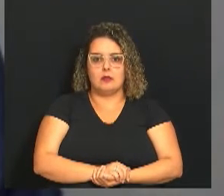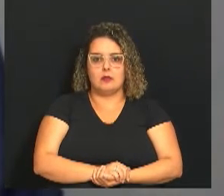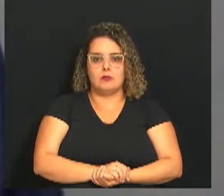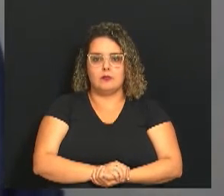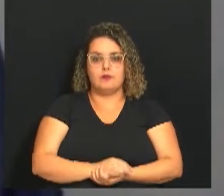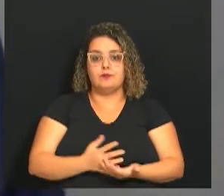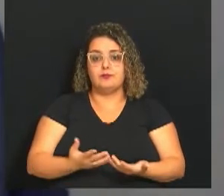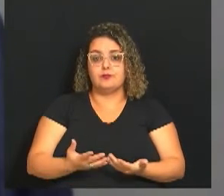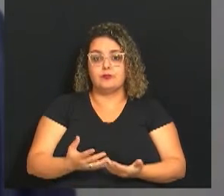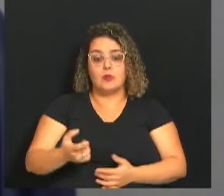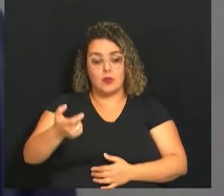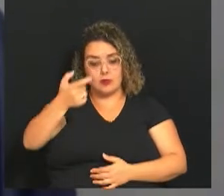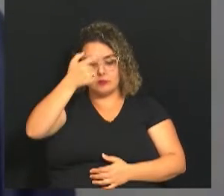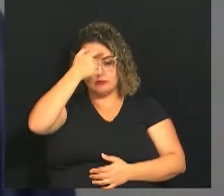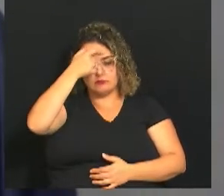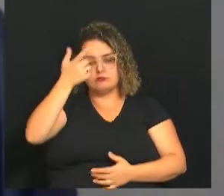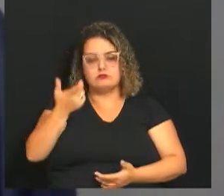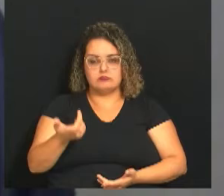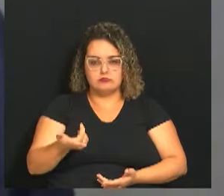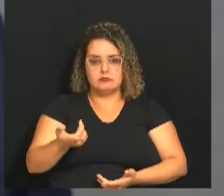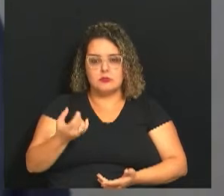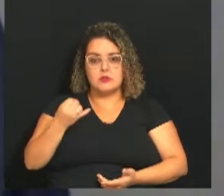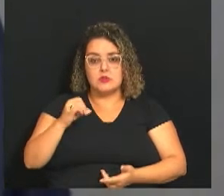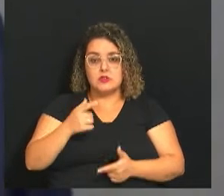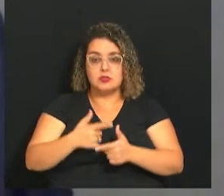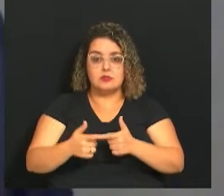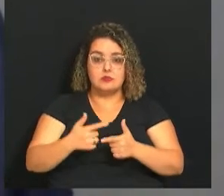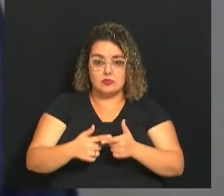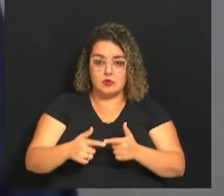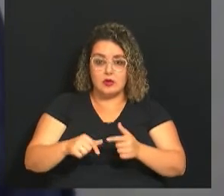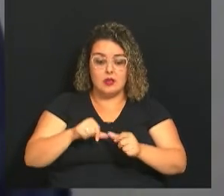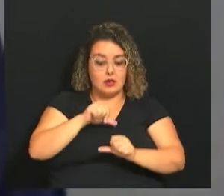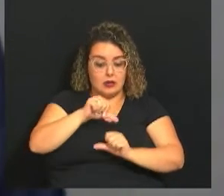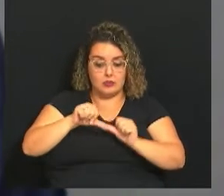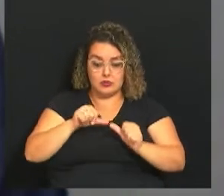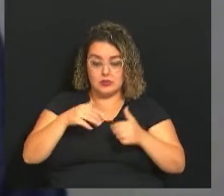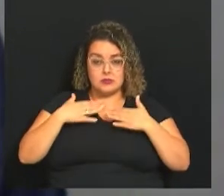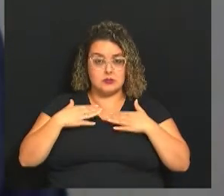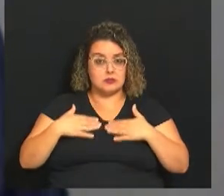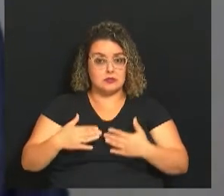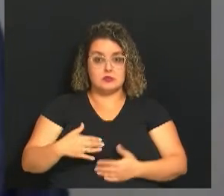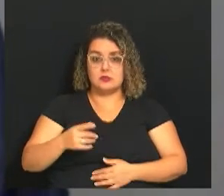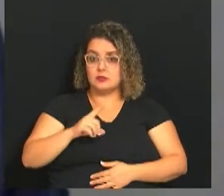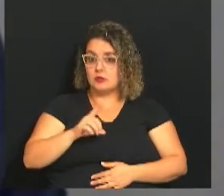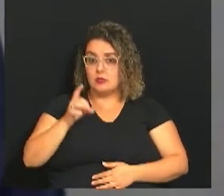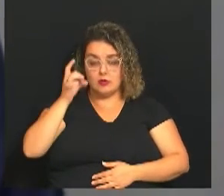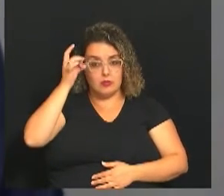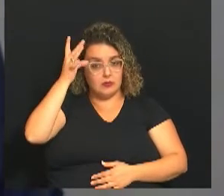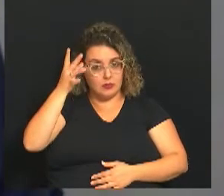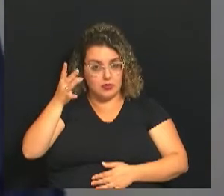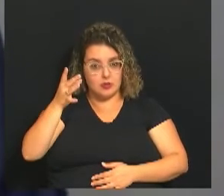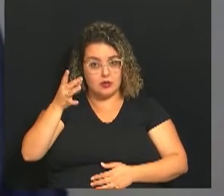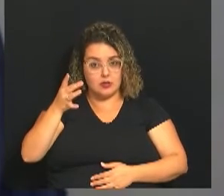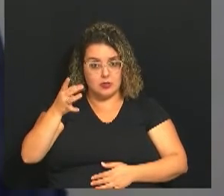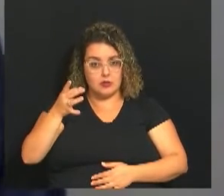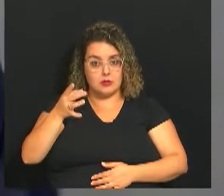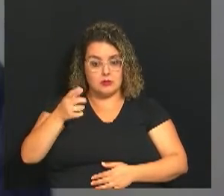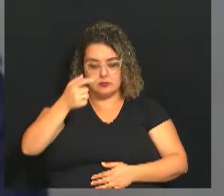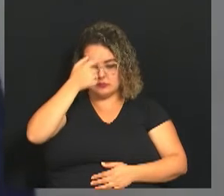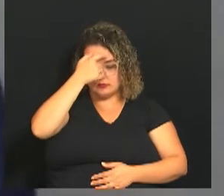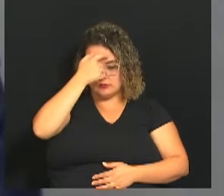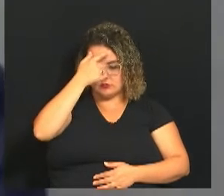se conscientizar de que, se ele tiver qualquer alteração, que não é fácil também para o funcionário se conscientizar que ele tem um